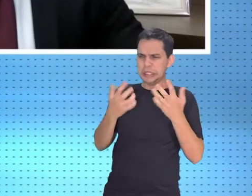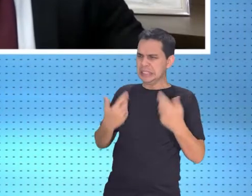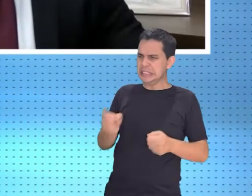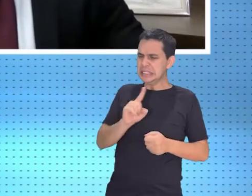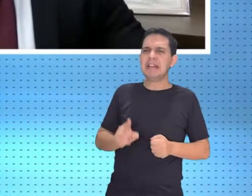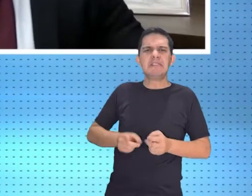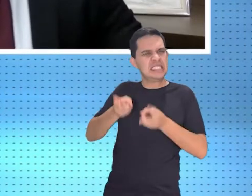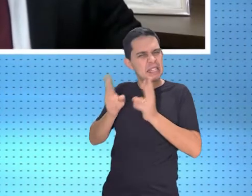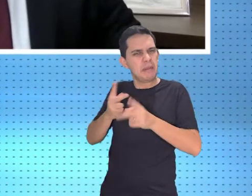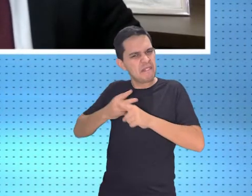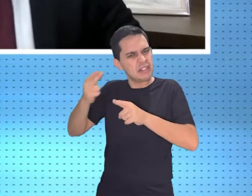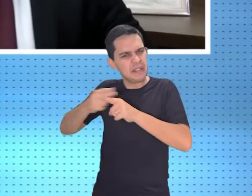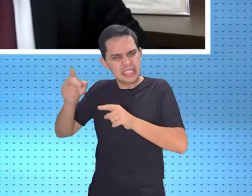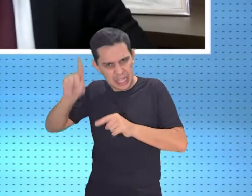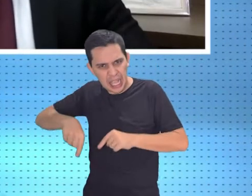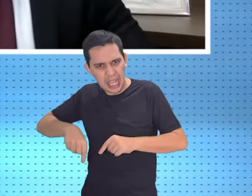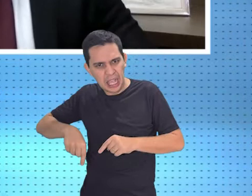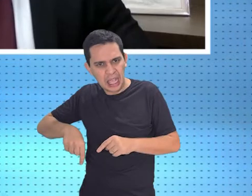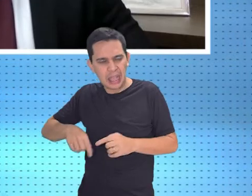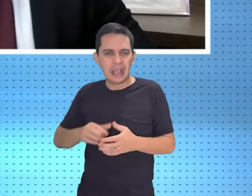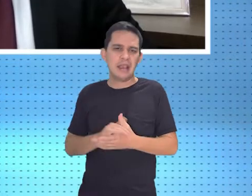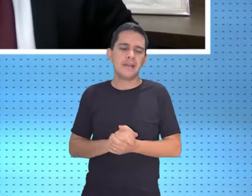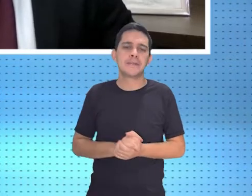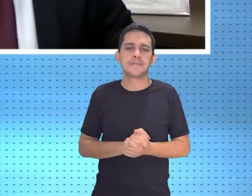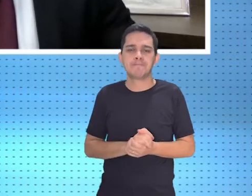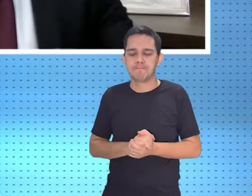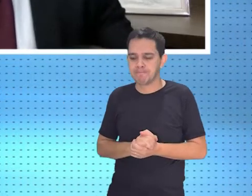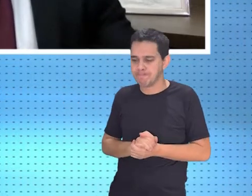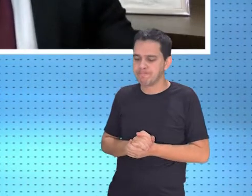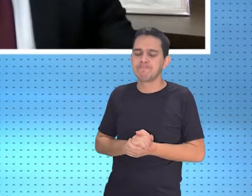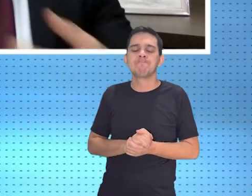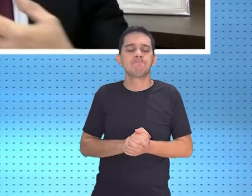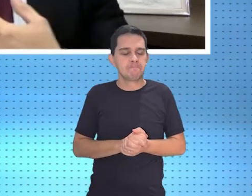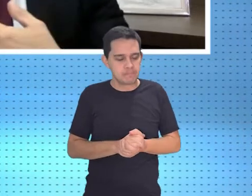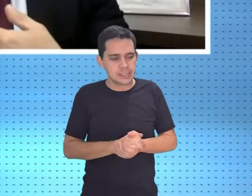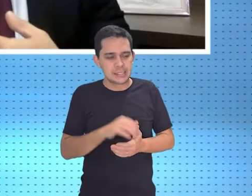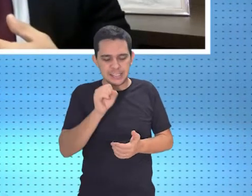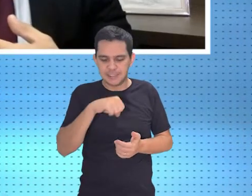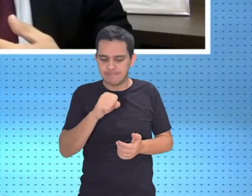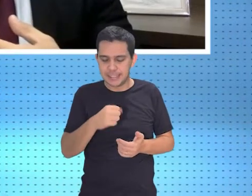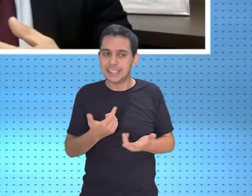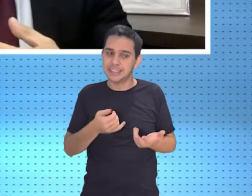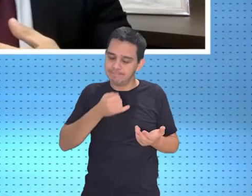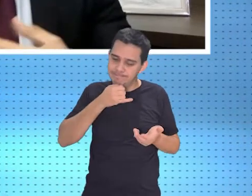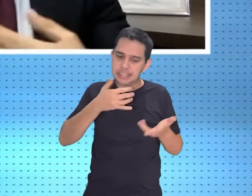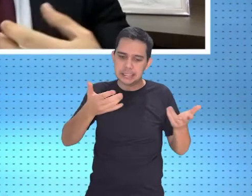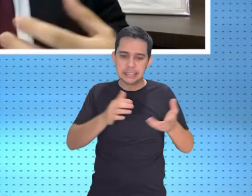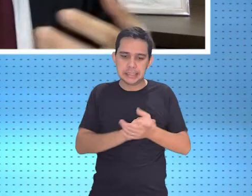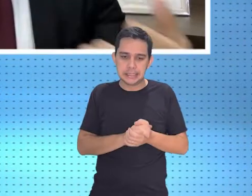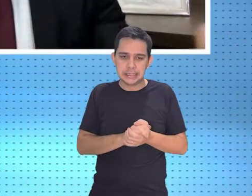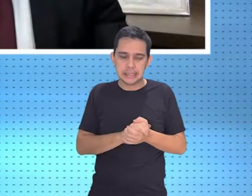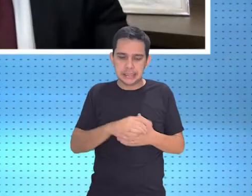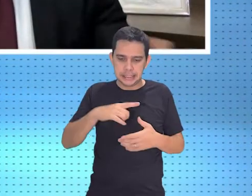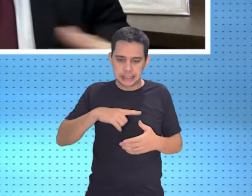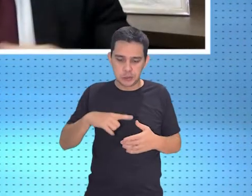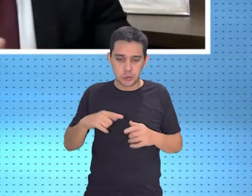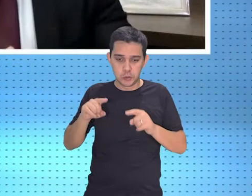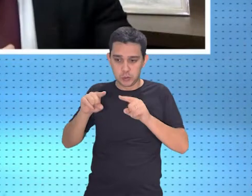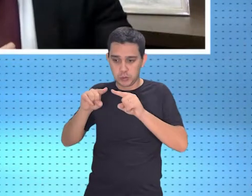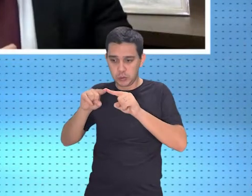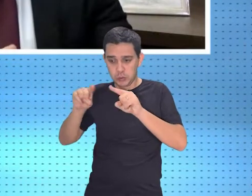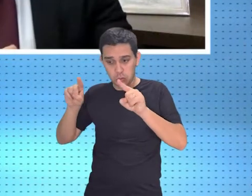um caso lamentável em que, ao que se sabe, o empregado, após se